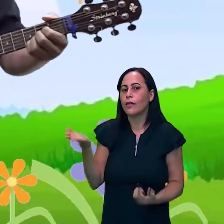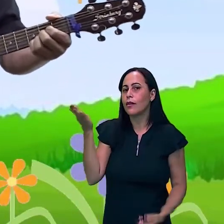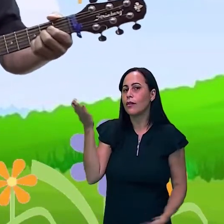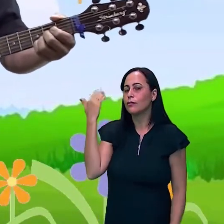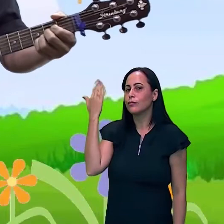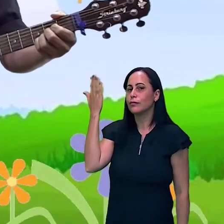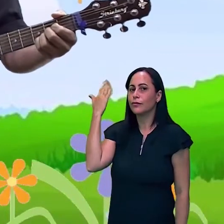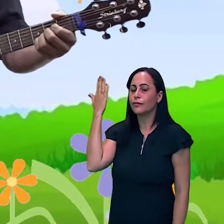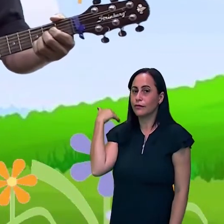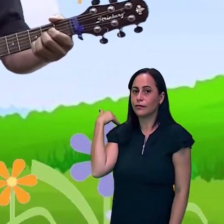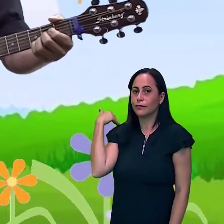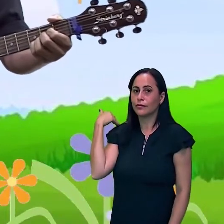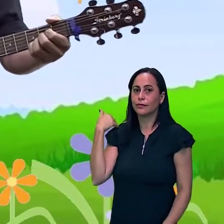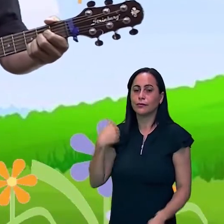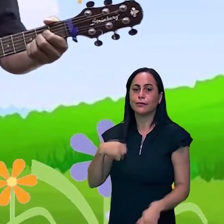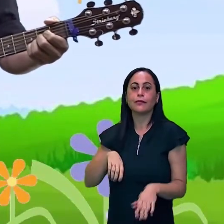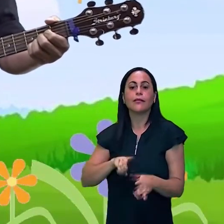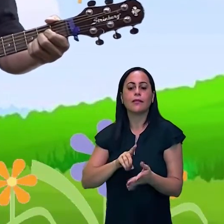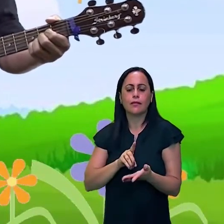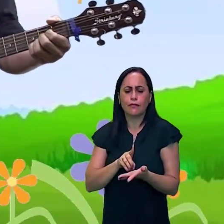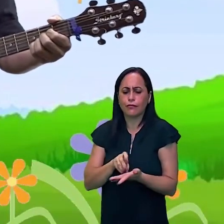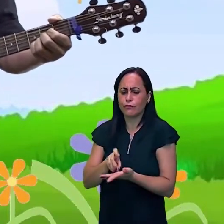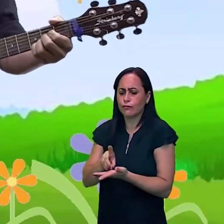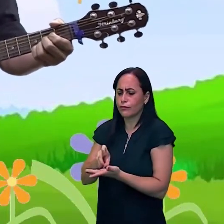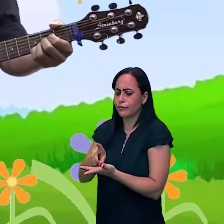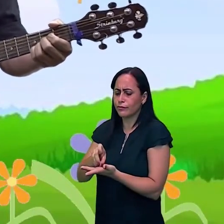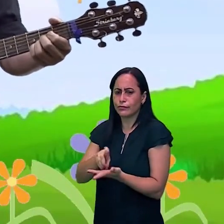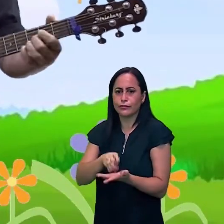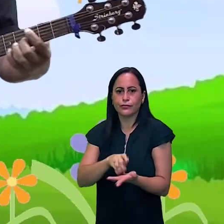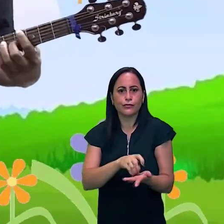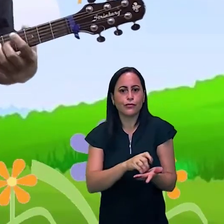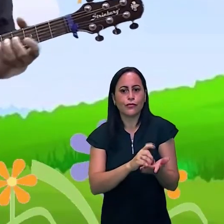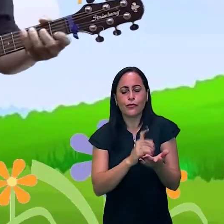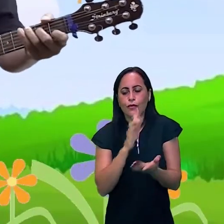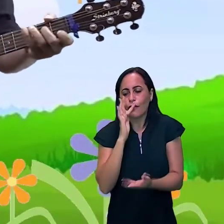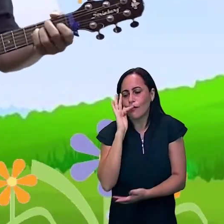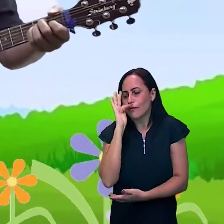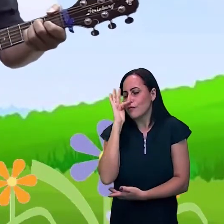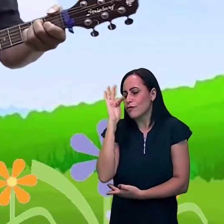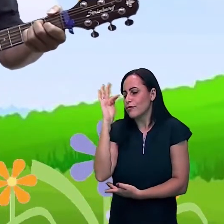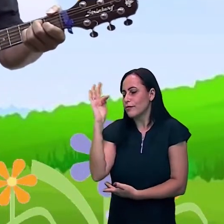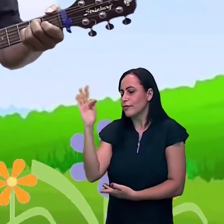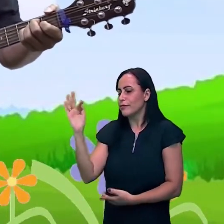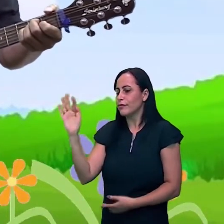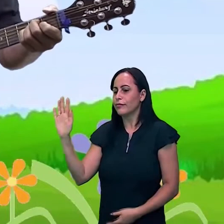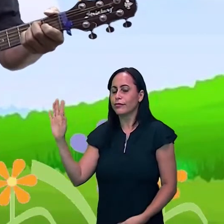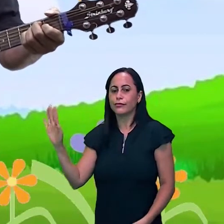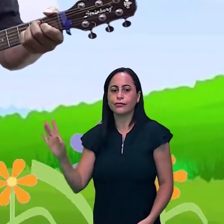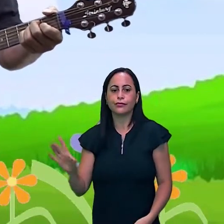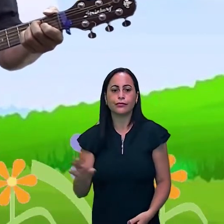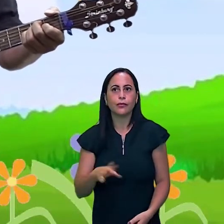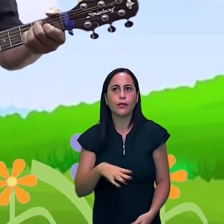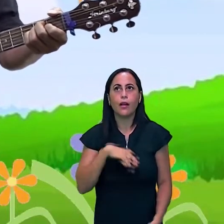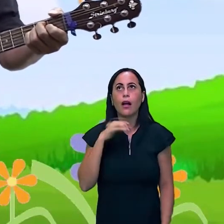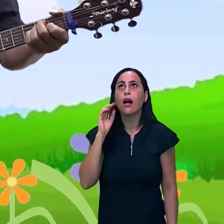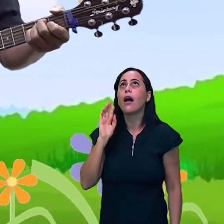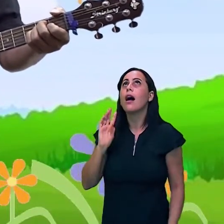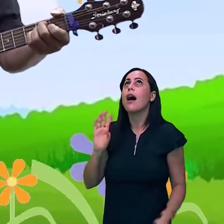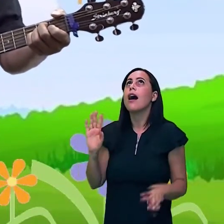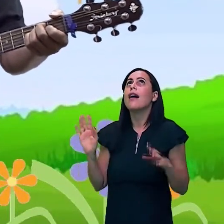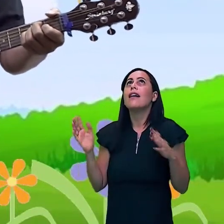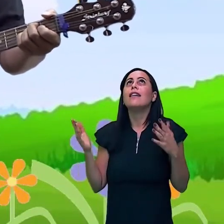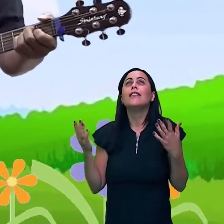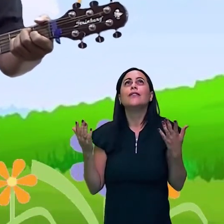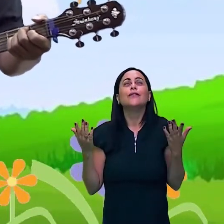Era uma vez uma lagarta no jardim. Olhou para o